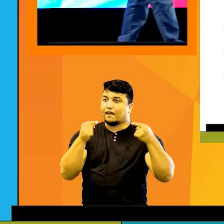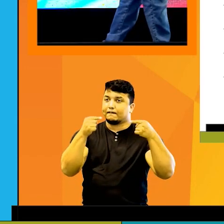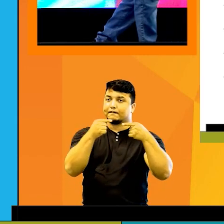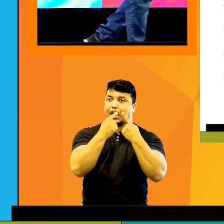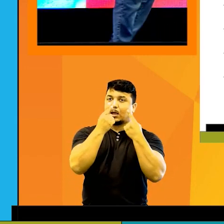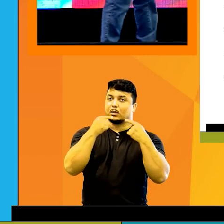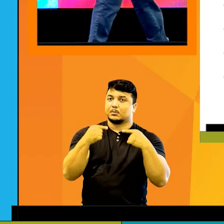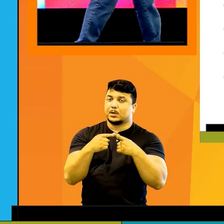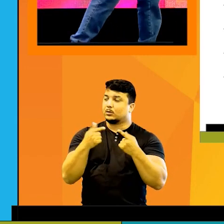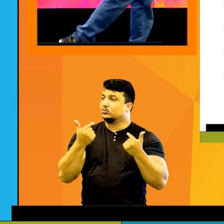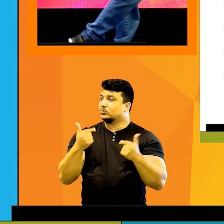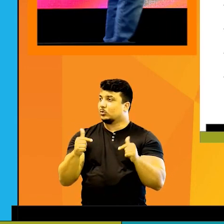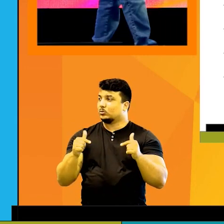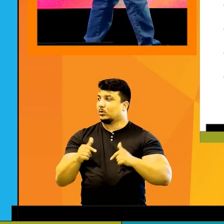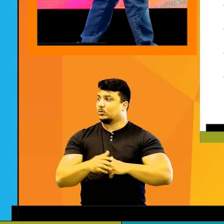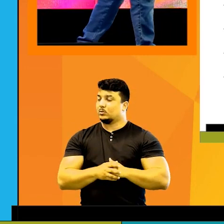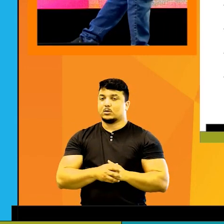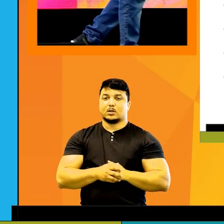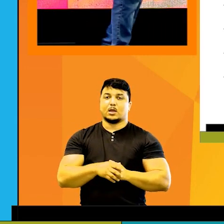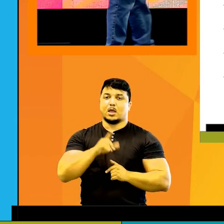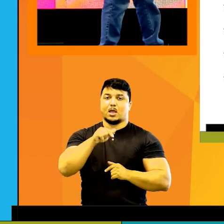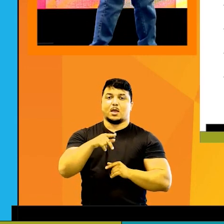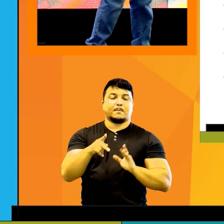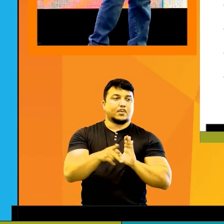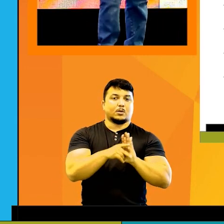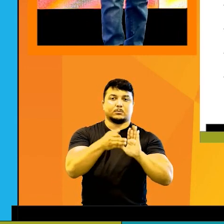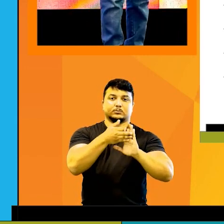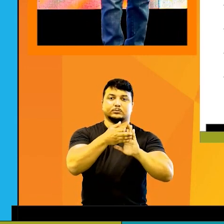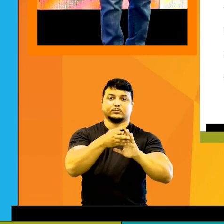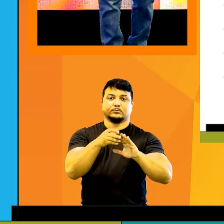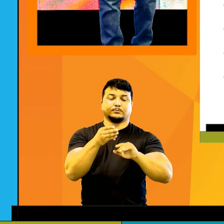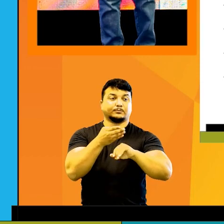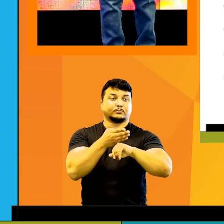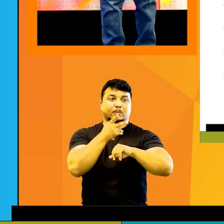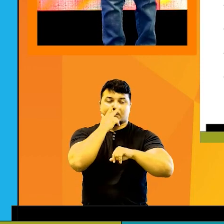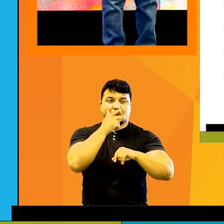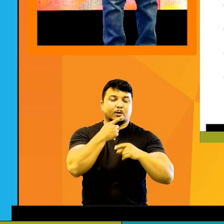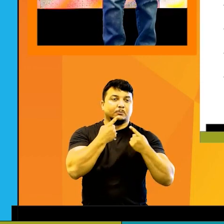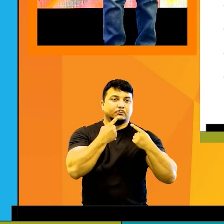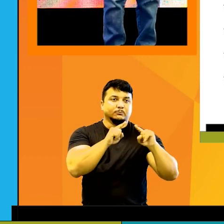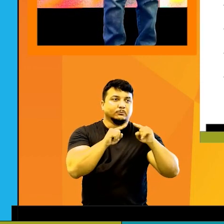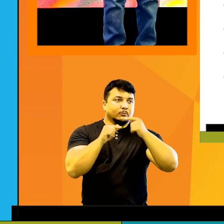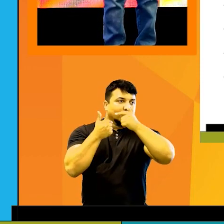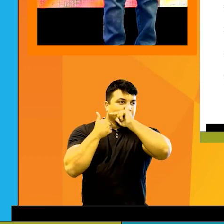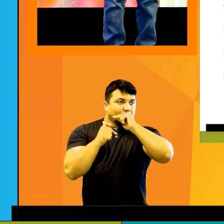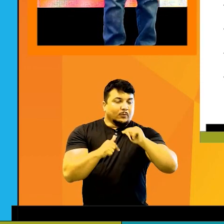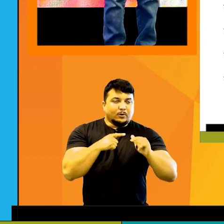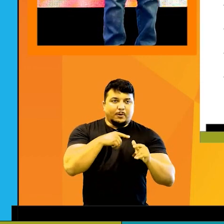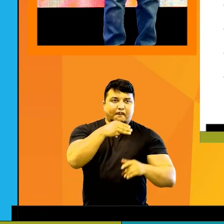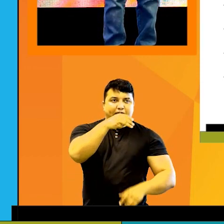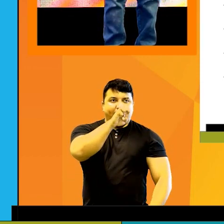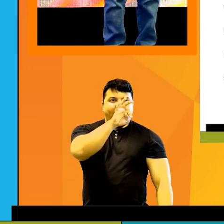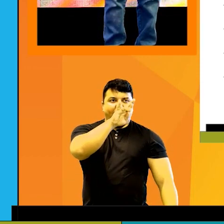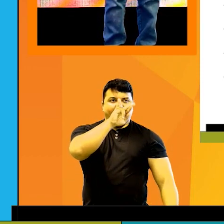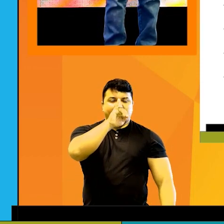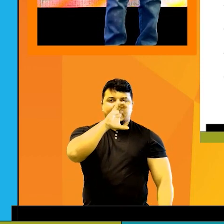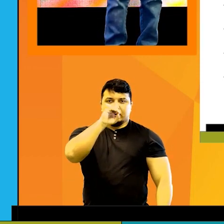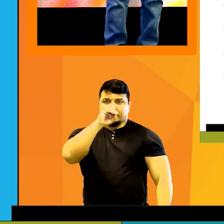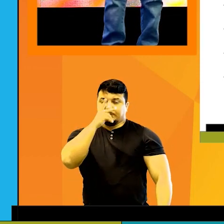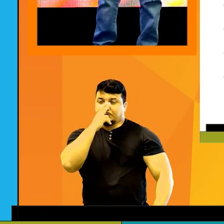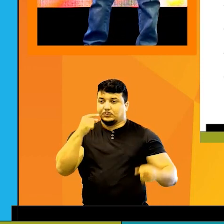esquece. São os tradicionais versos brancos que vieram se opor ao verso metrificado